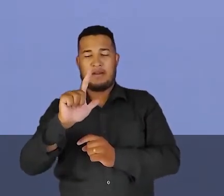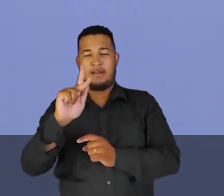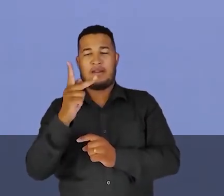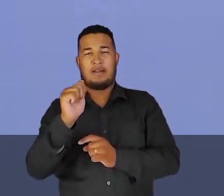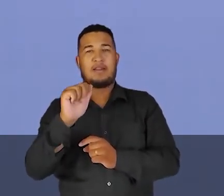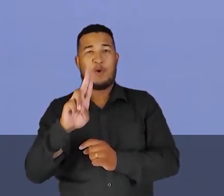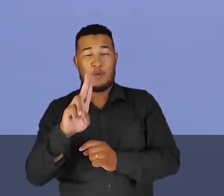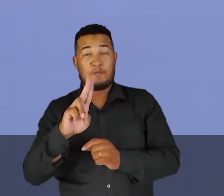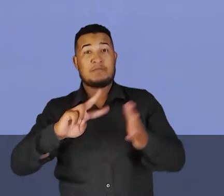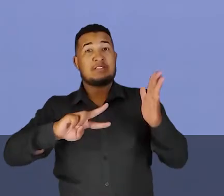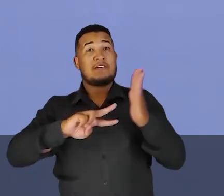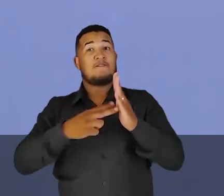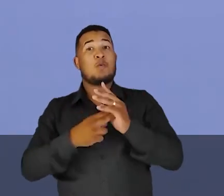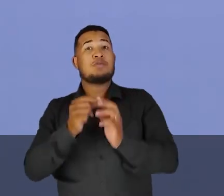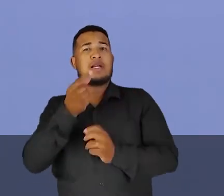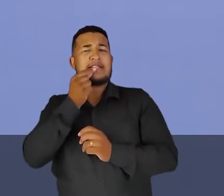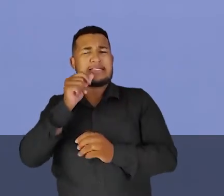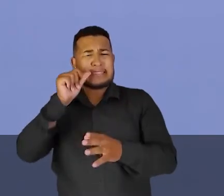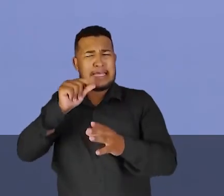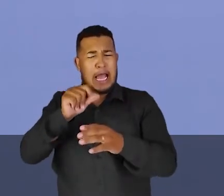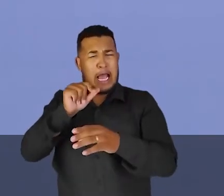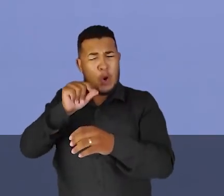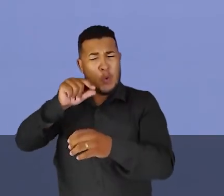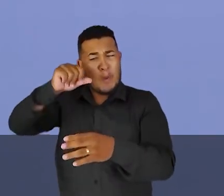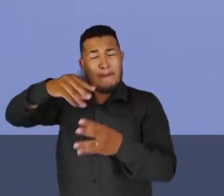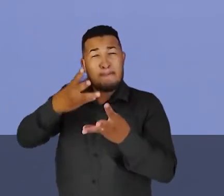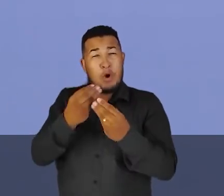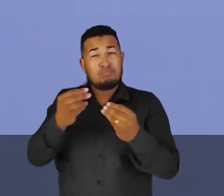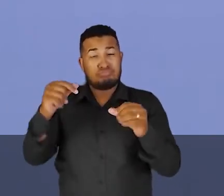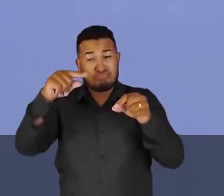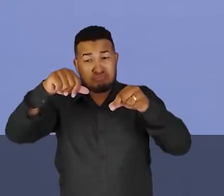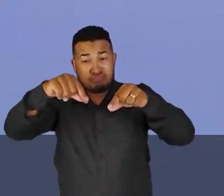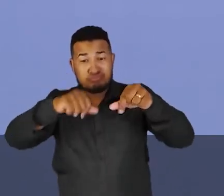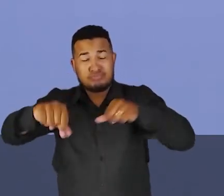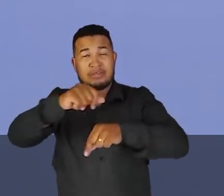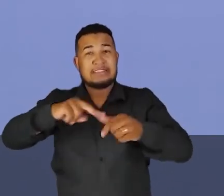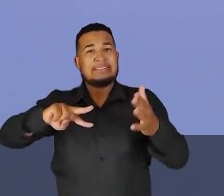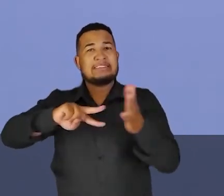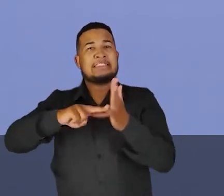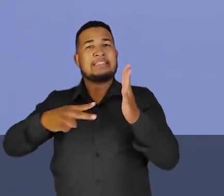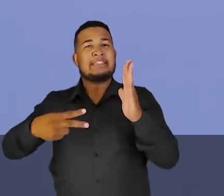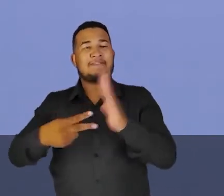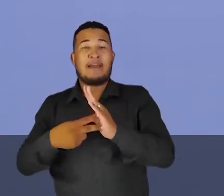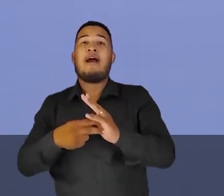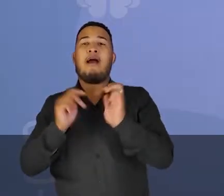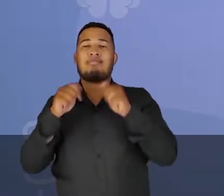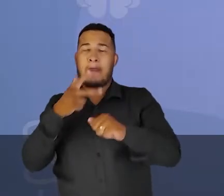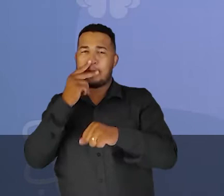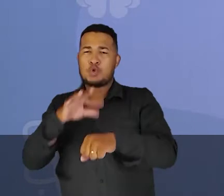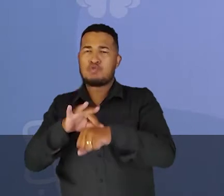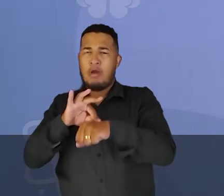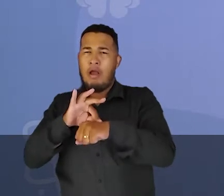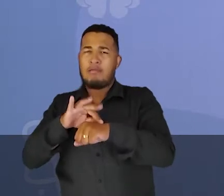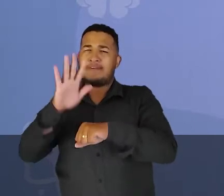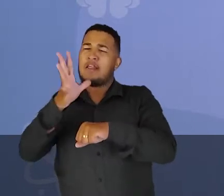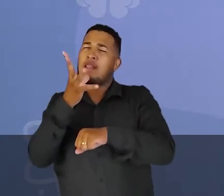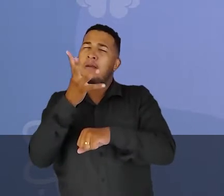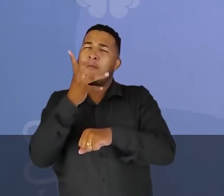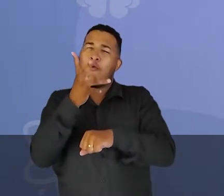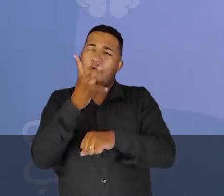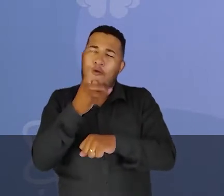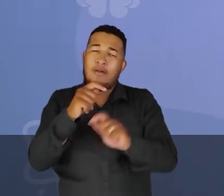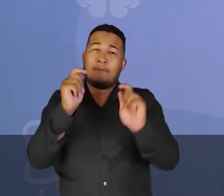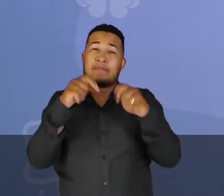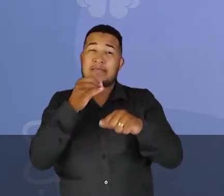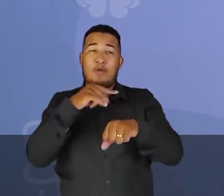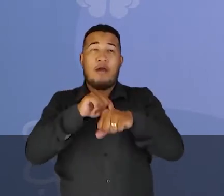para conservar os alimentos. Então, o sal, quando ele é adicionado a essas carnes, né? Pode ser carne vermelha, né? De